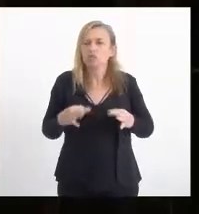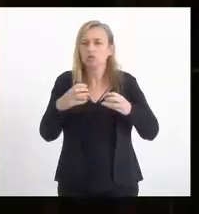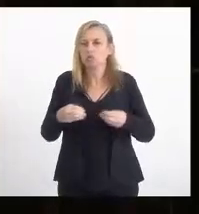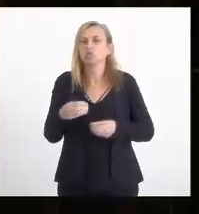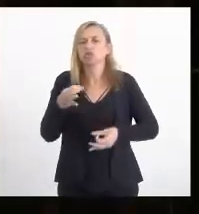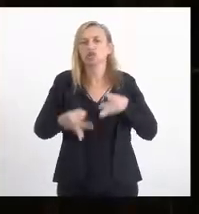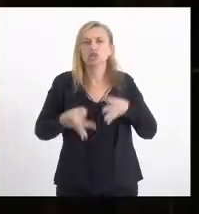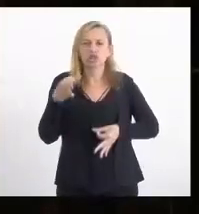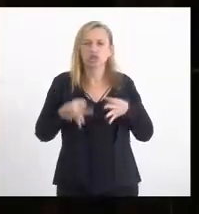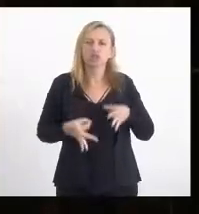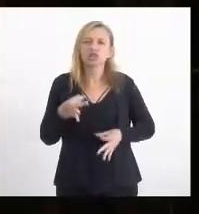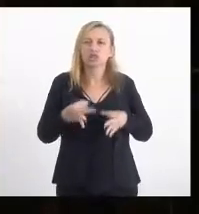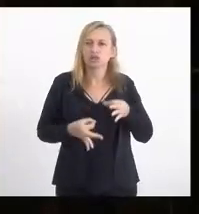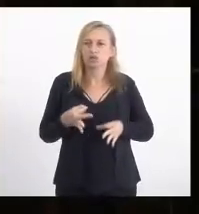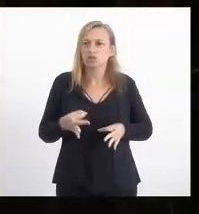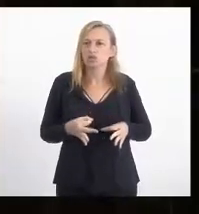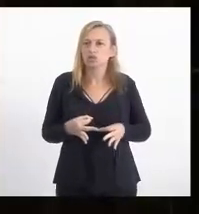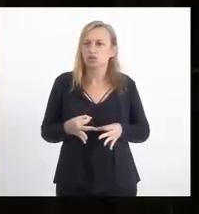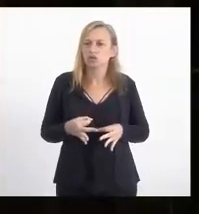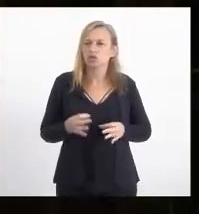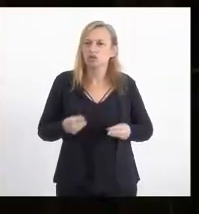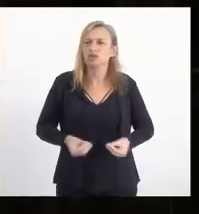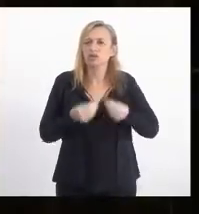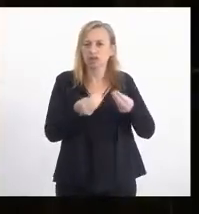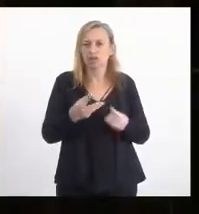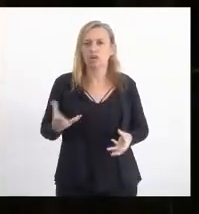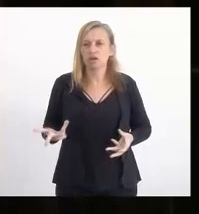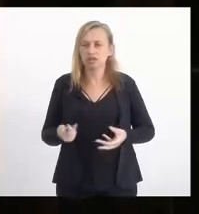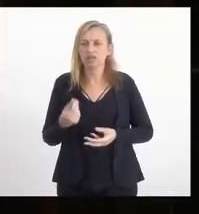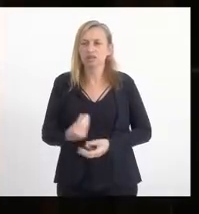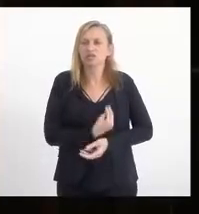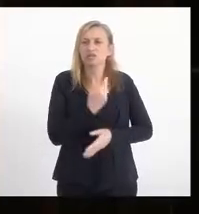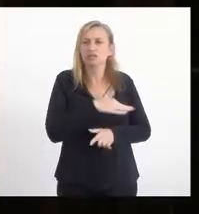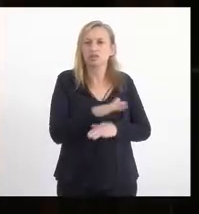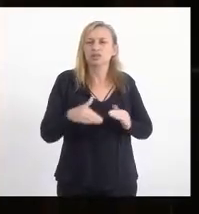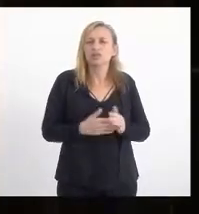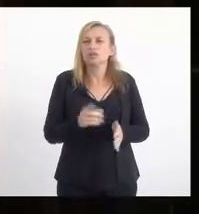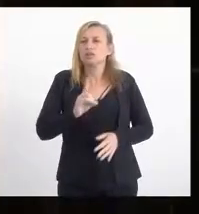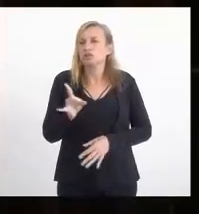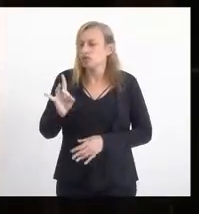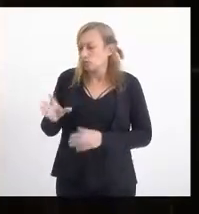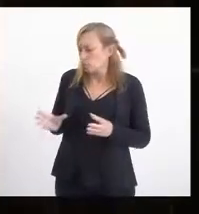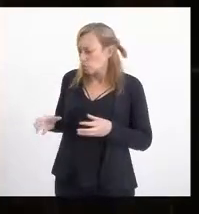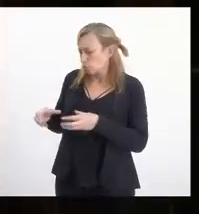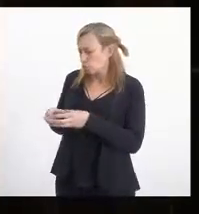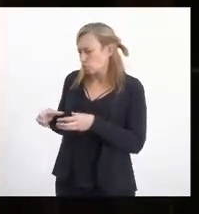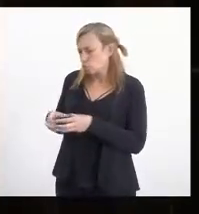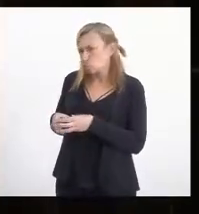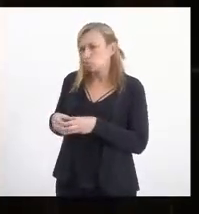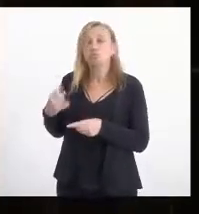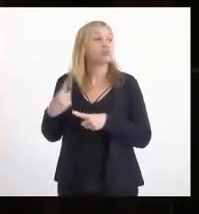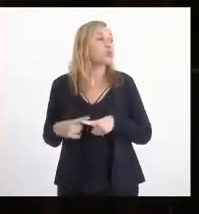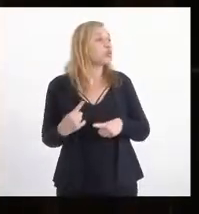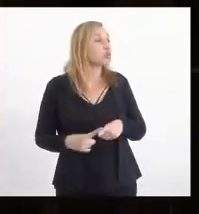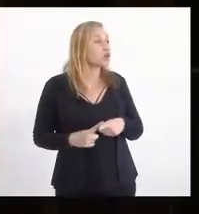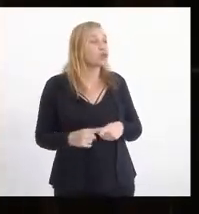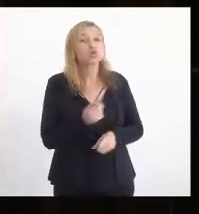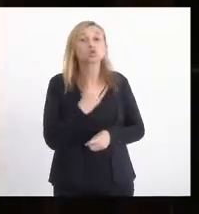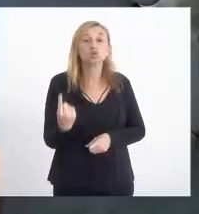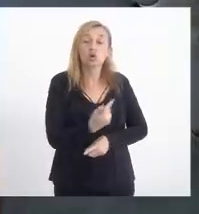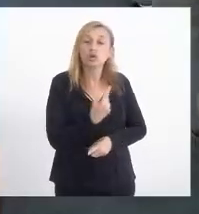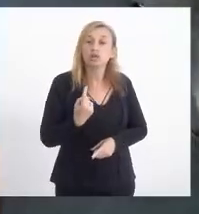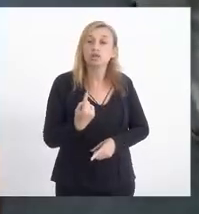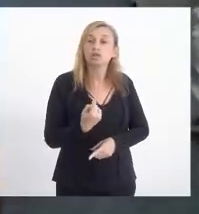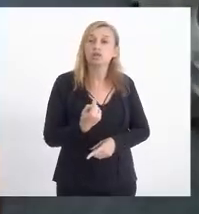que é justo é quando me por aquilo que vai dar qualidade de vida para todos e não somente para um grupo porque nós